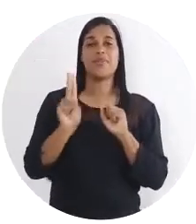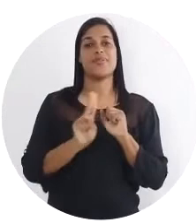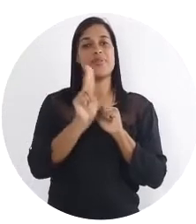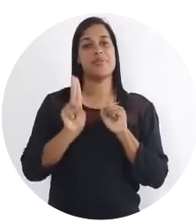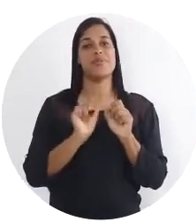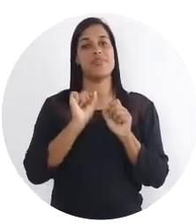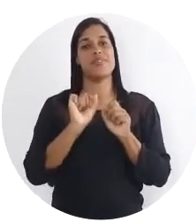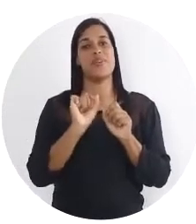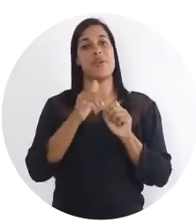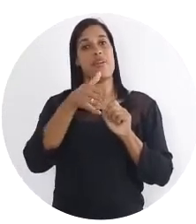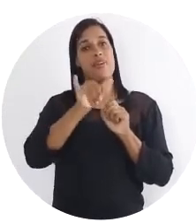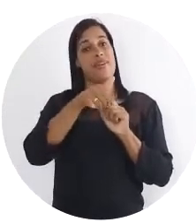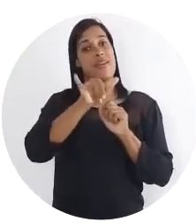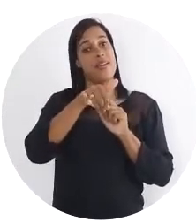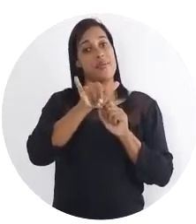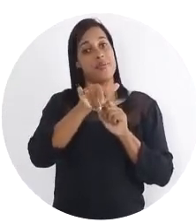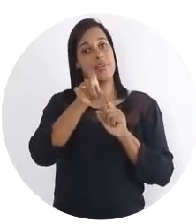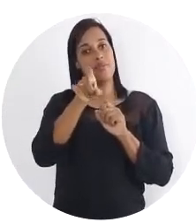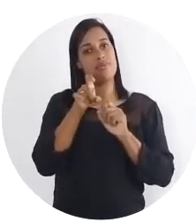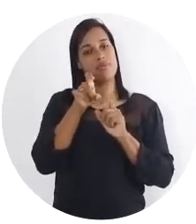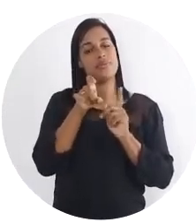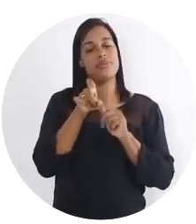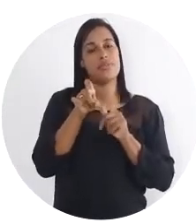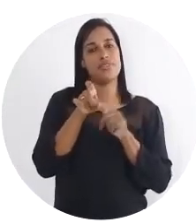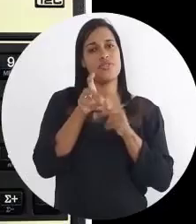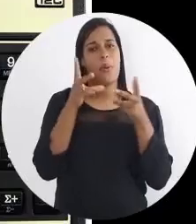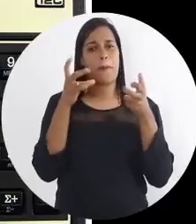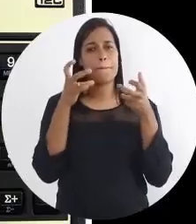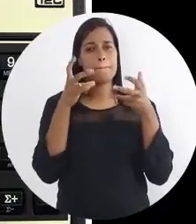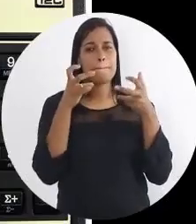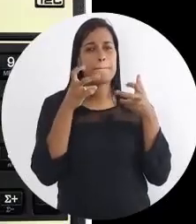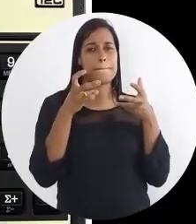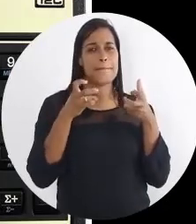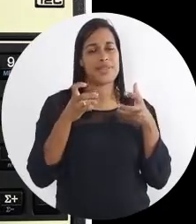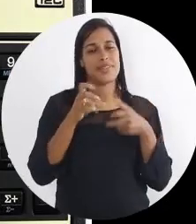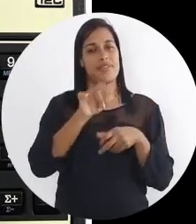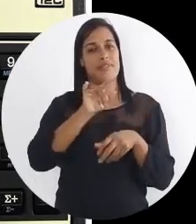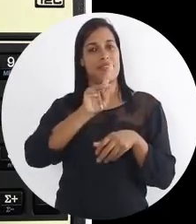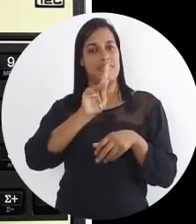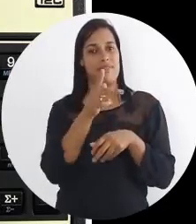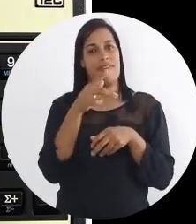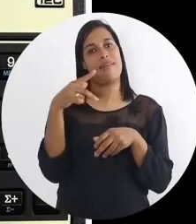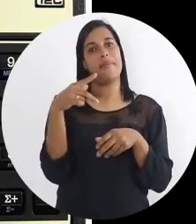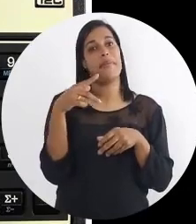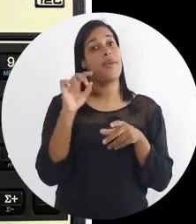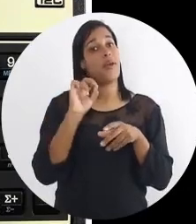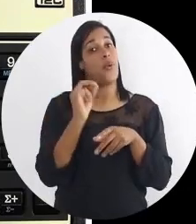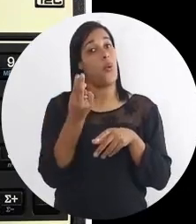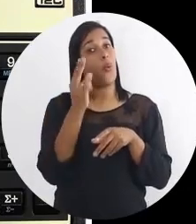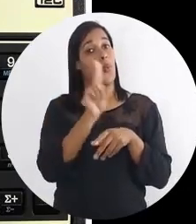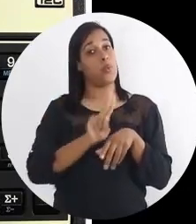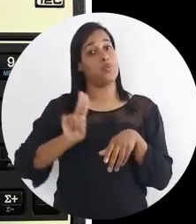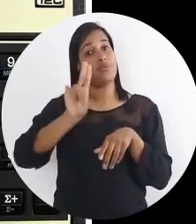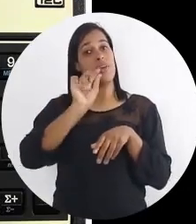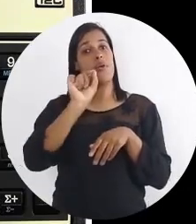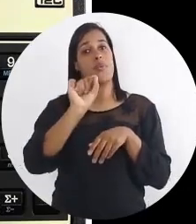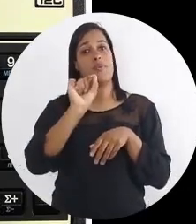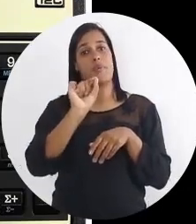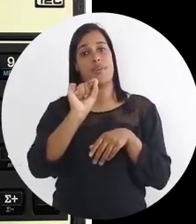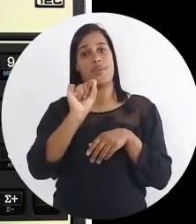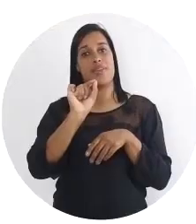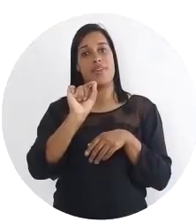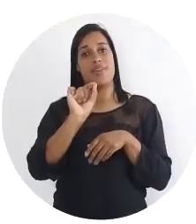utilizar a tecla Y elevado a X. Observe aí na sua HP, ou então utilizar o conceito de que